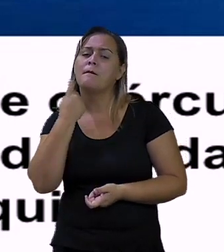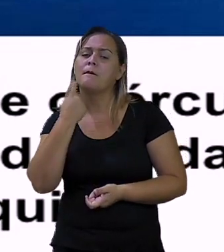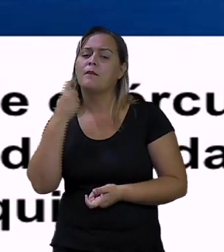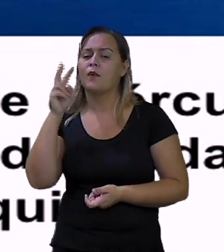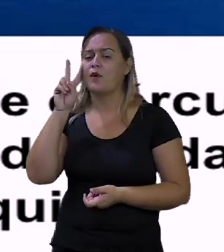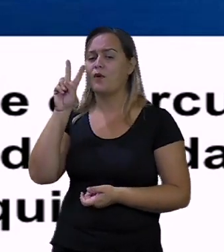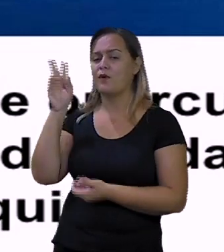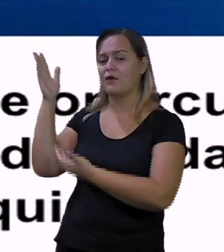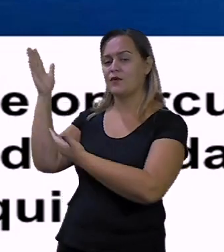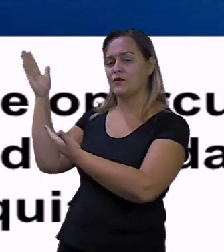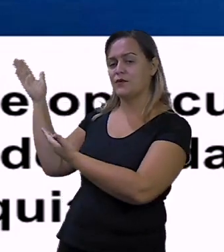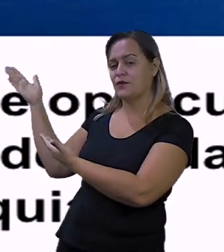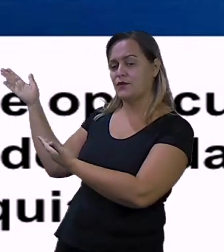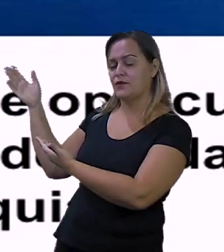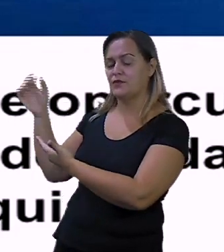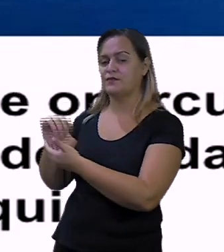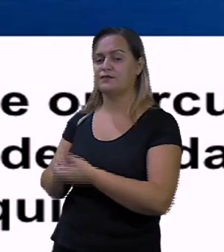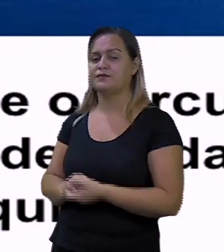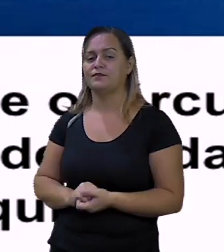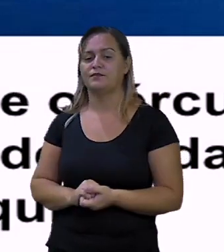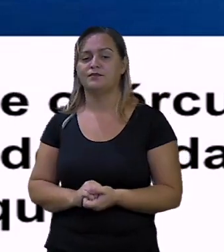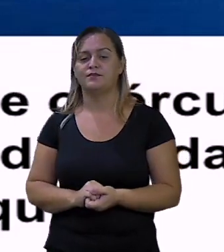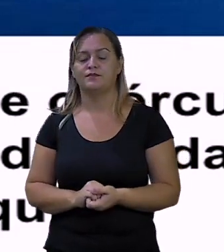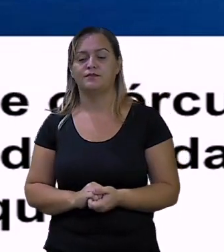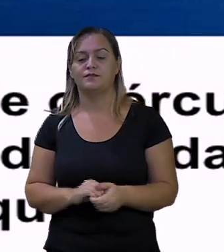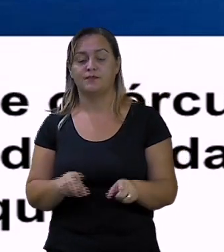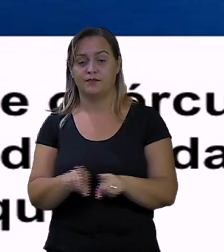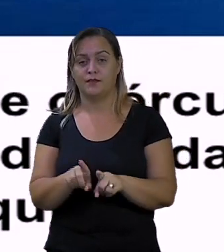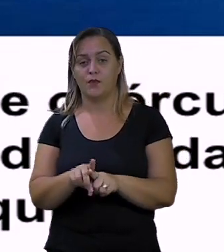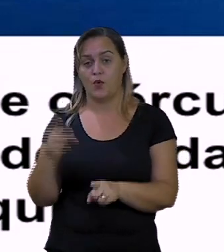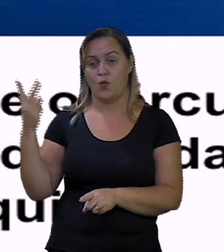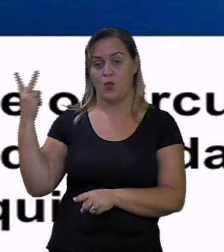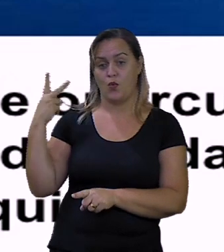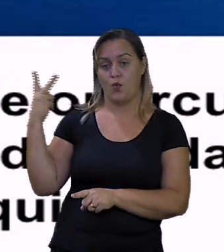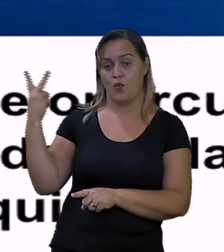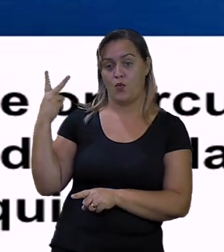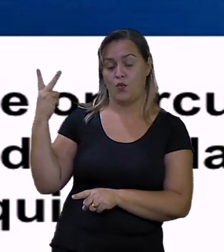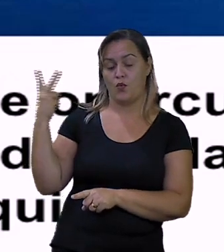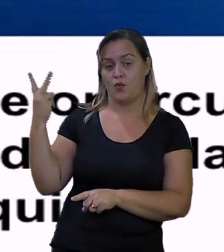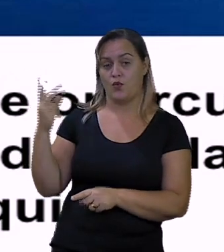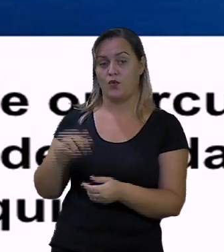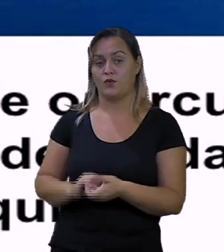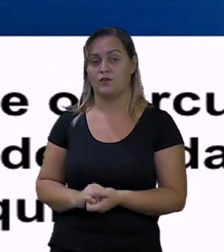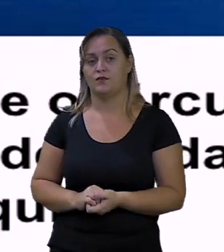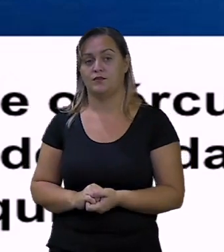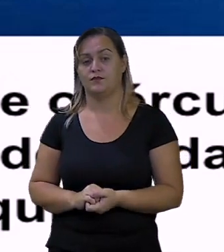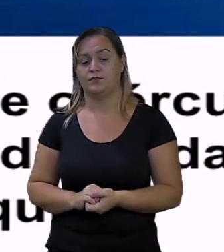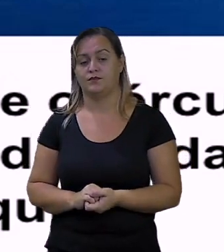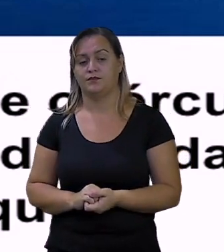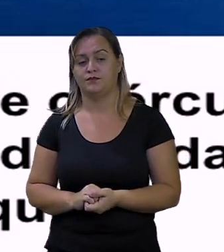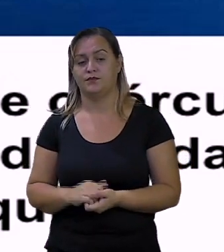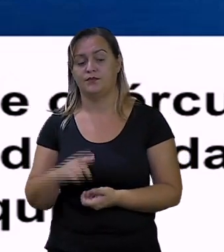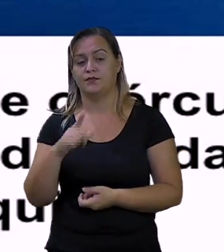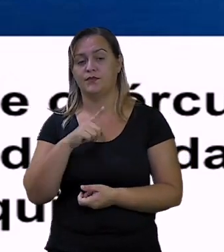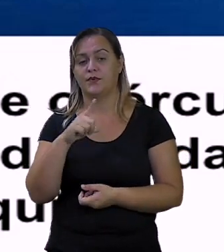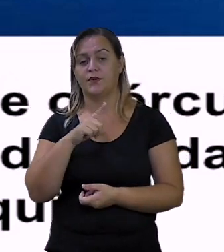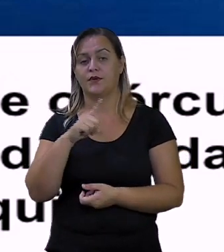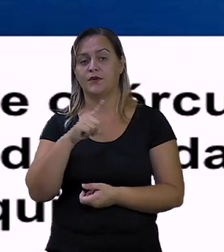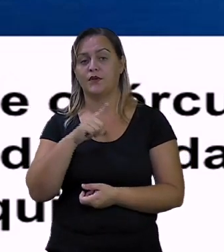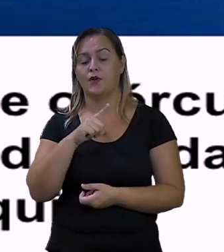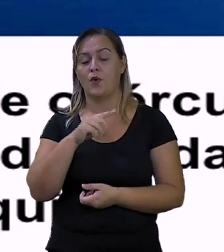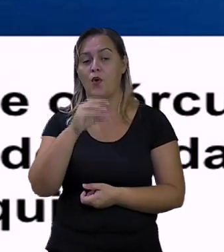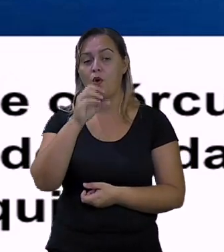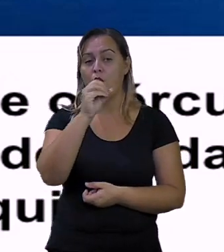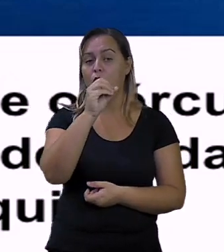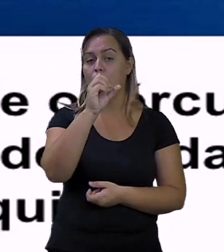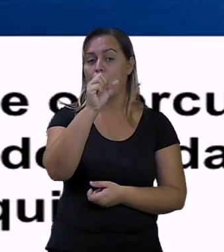Peixe cartilaginoso peixe ósseo apresenta de ausência de opérculo presença